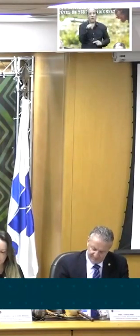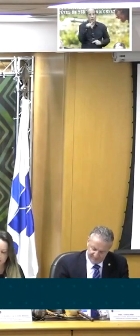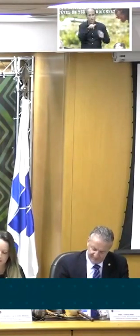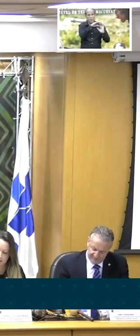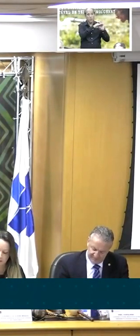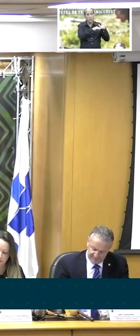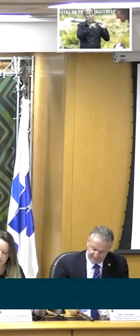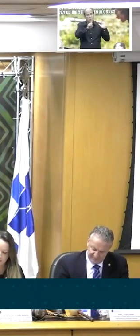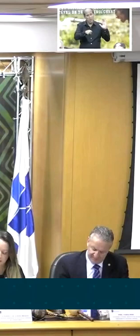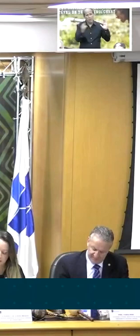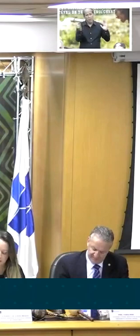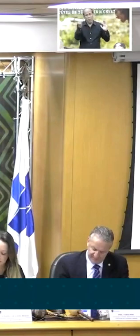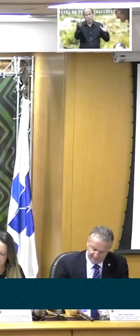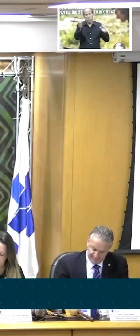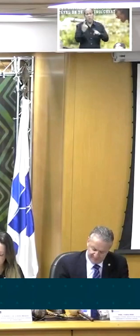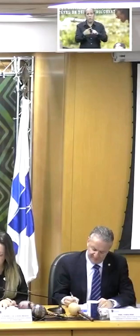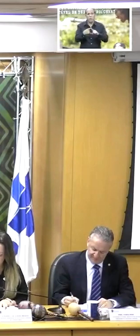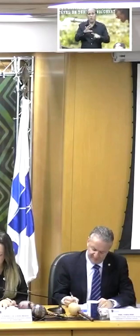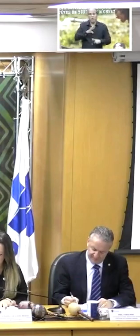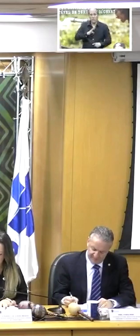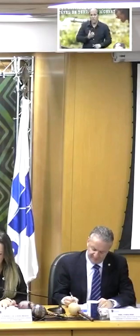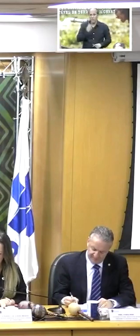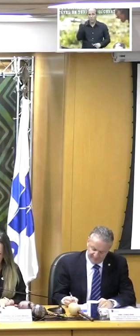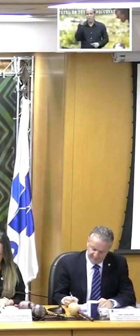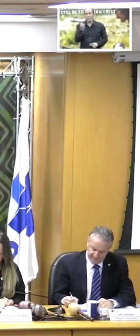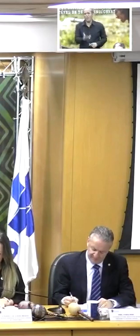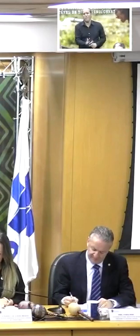importância porque vai salvar muitas vidas